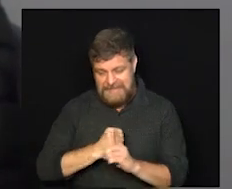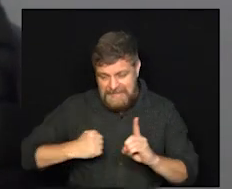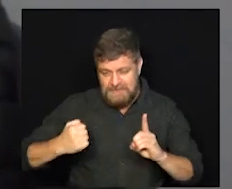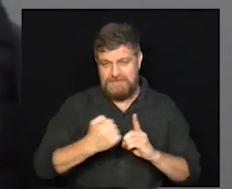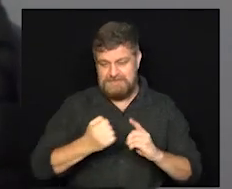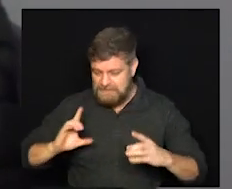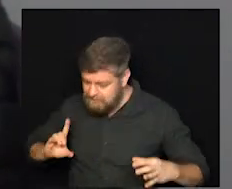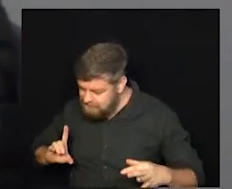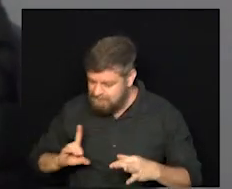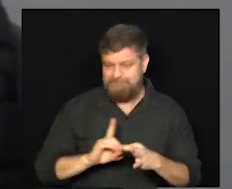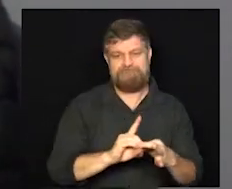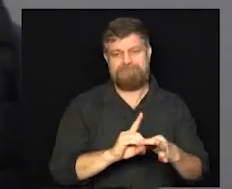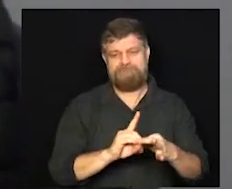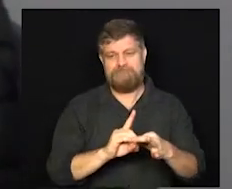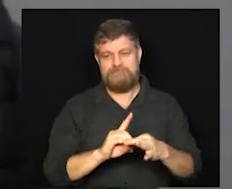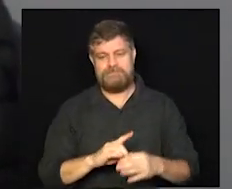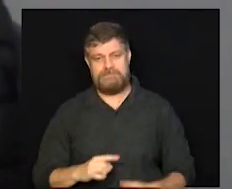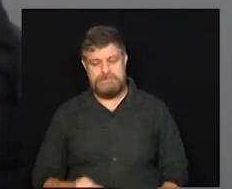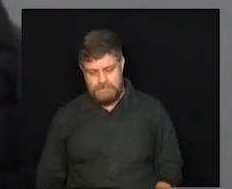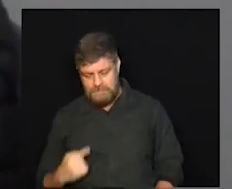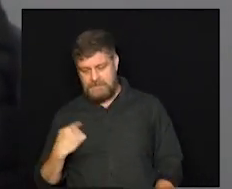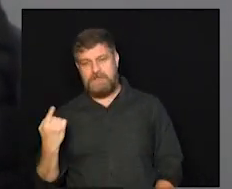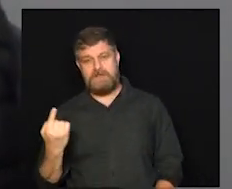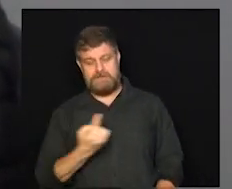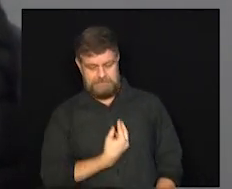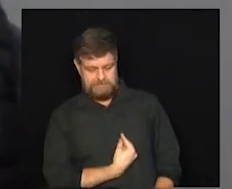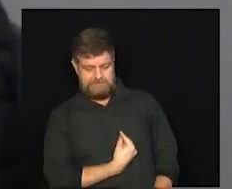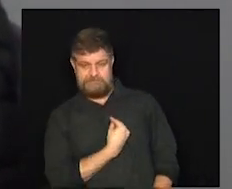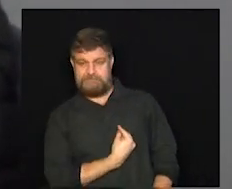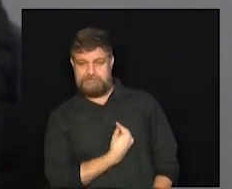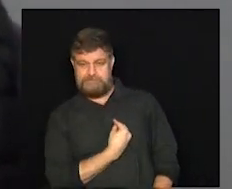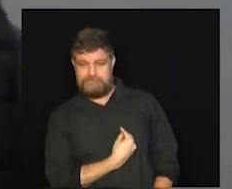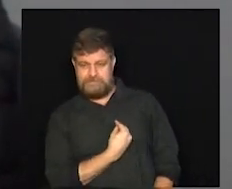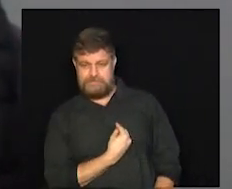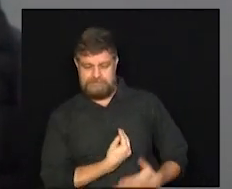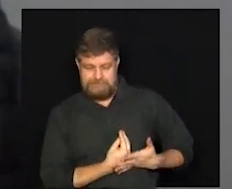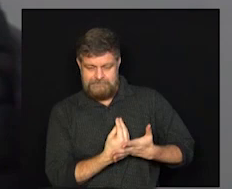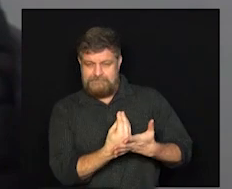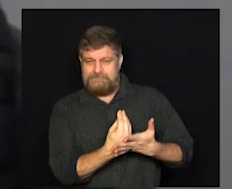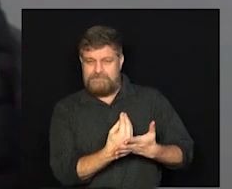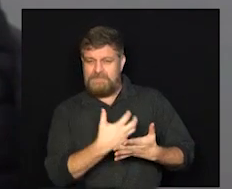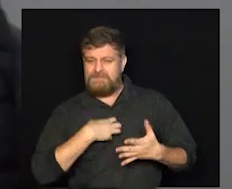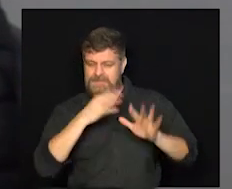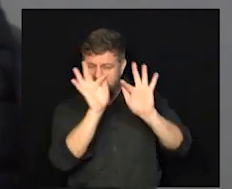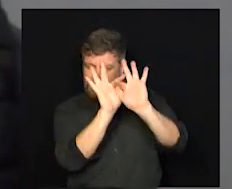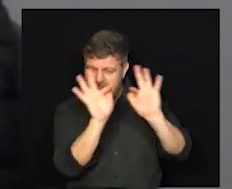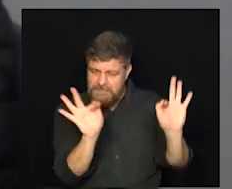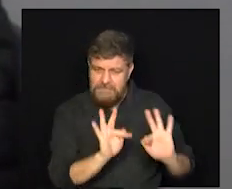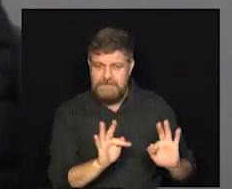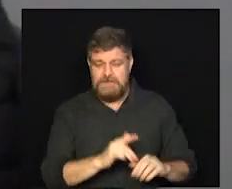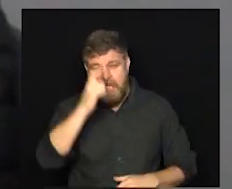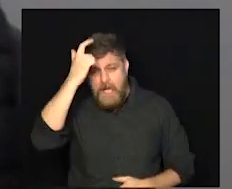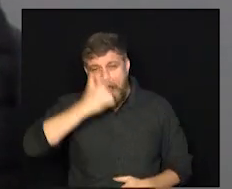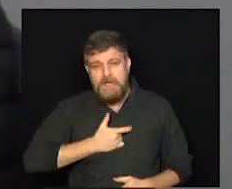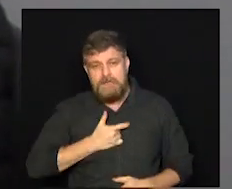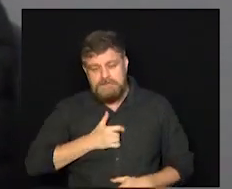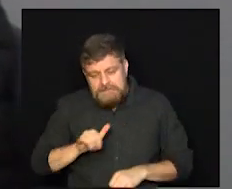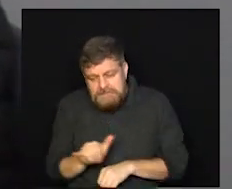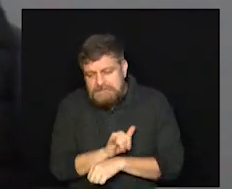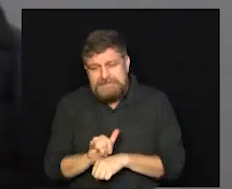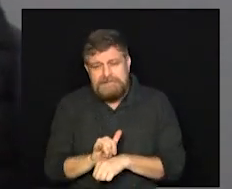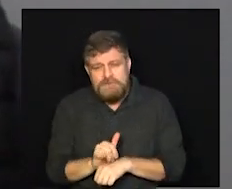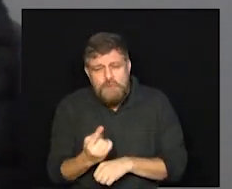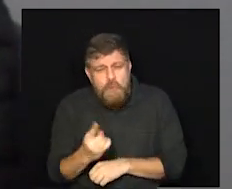social. É para isso que a gente existe. E eu fico feliz, muito feliz de poder, de alguma maneira, se um